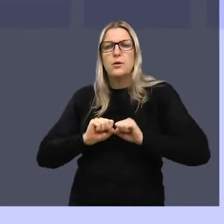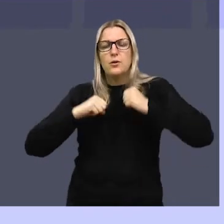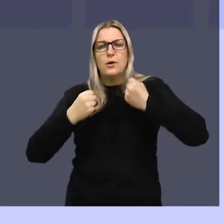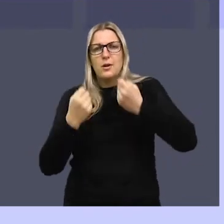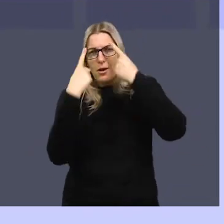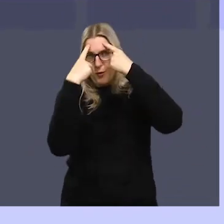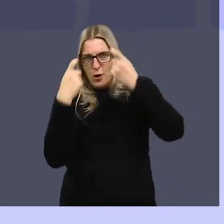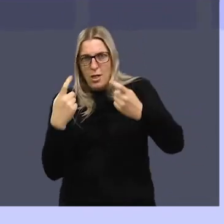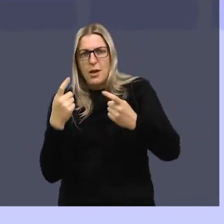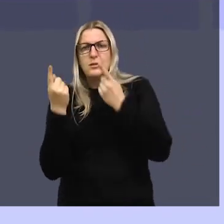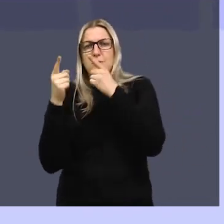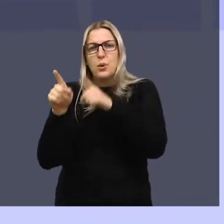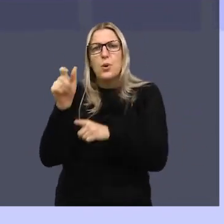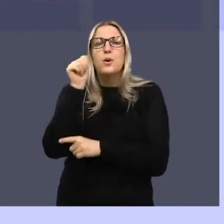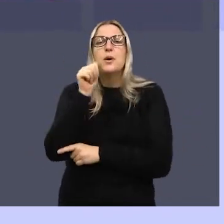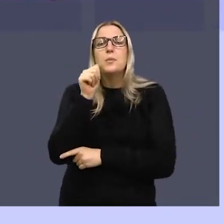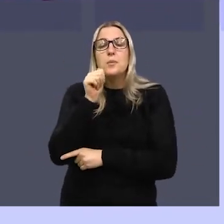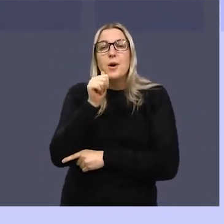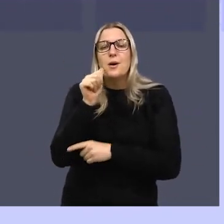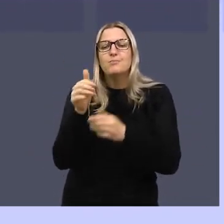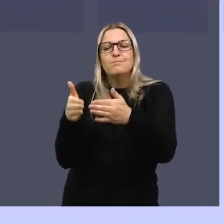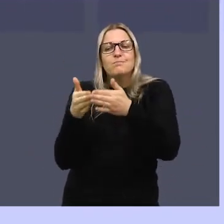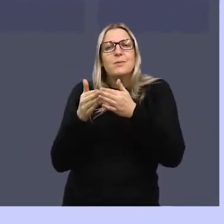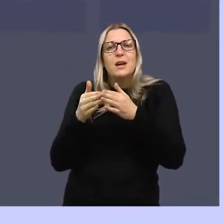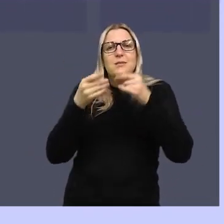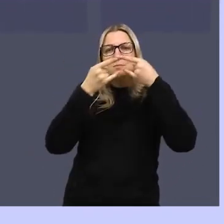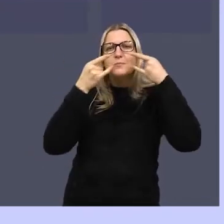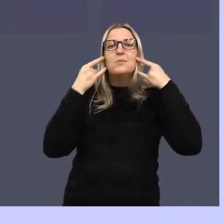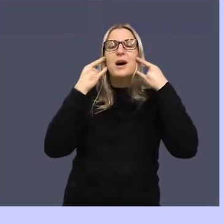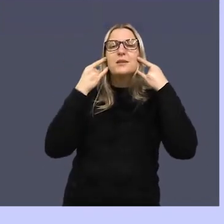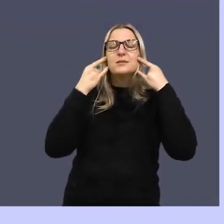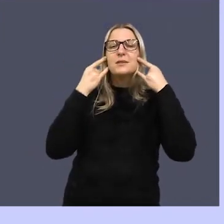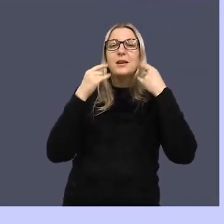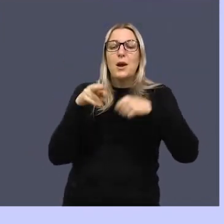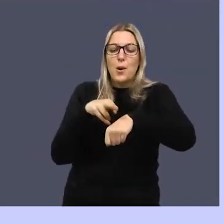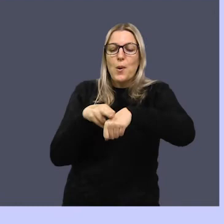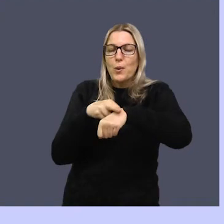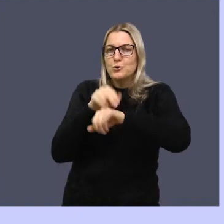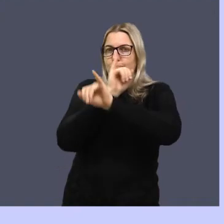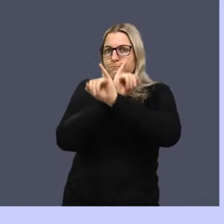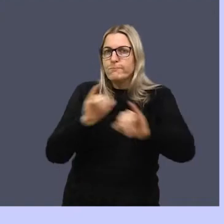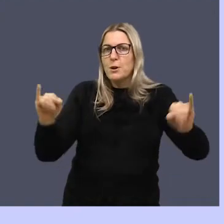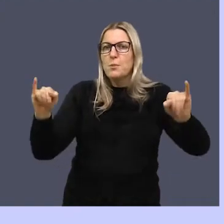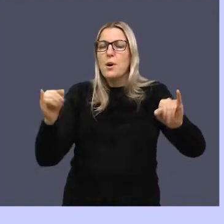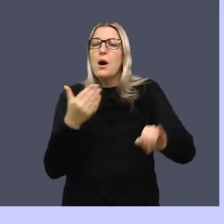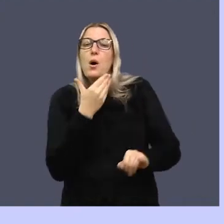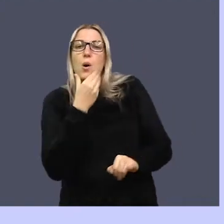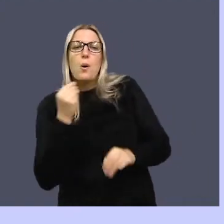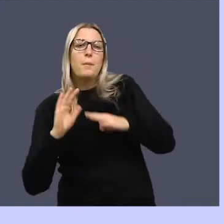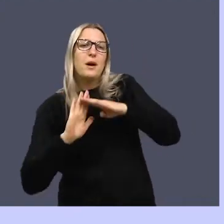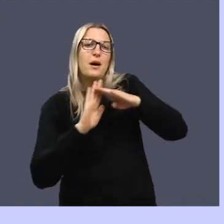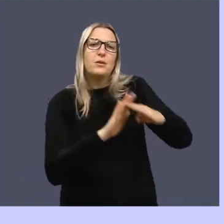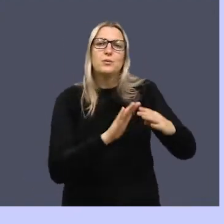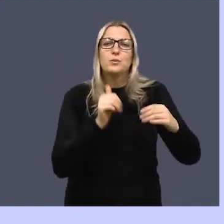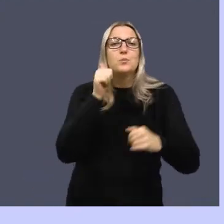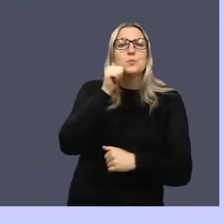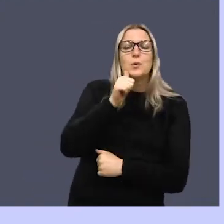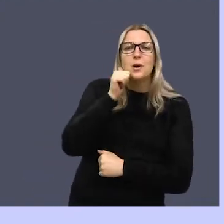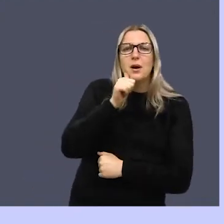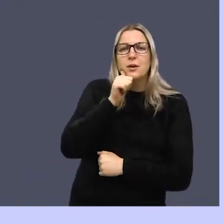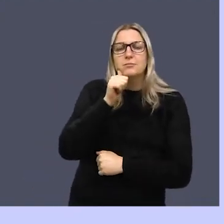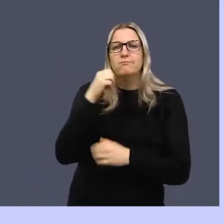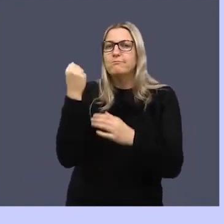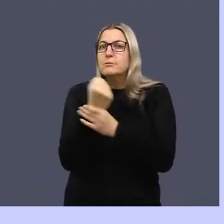enfrentar a violência contra a mulher, peça máscara roxa. Uma campanha He4She, Eles por Elas, pela segurança